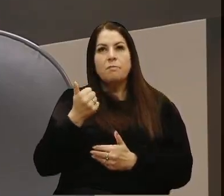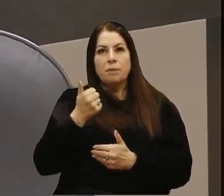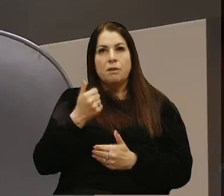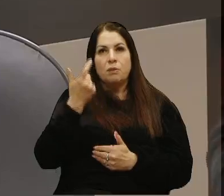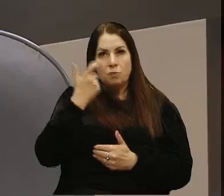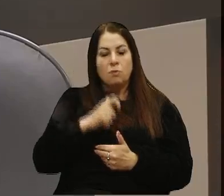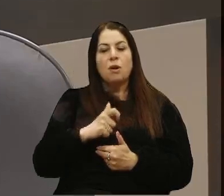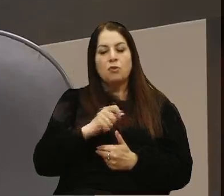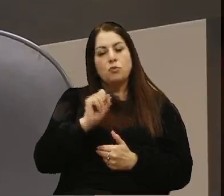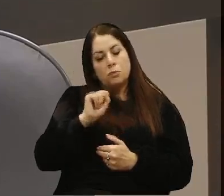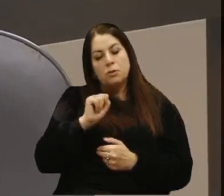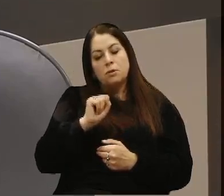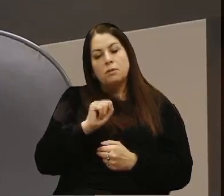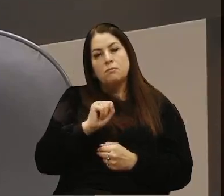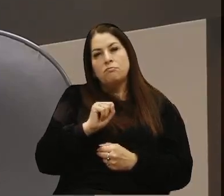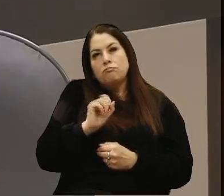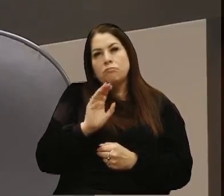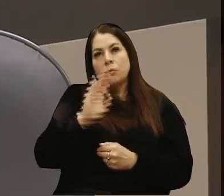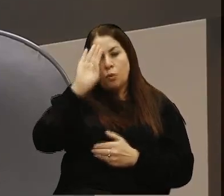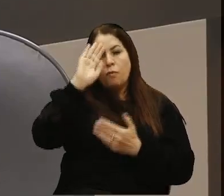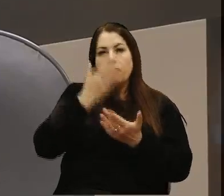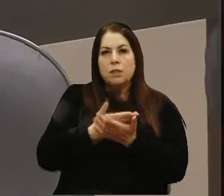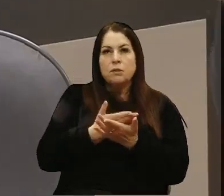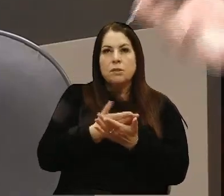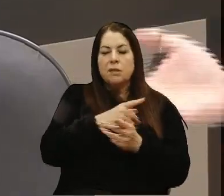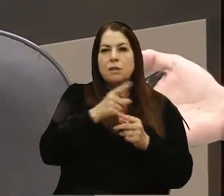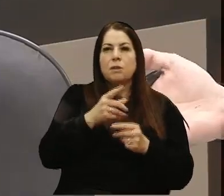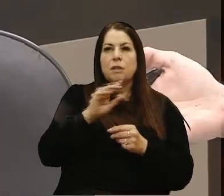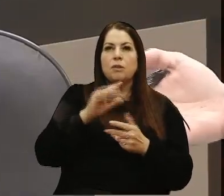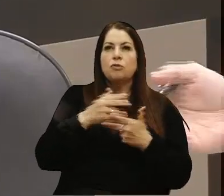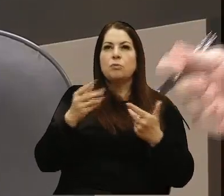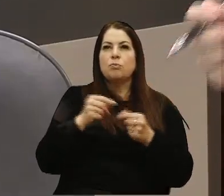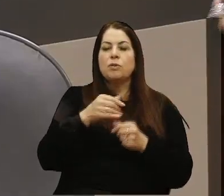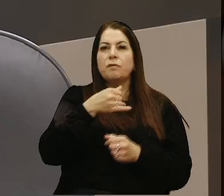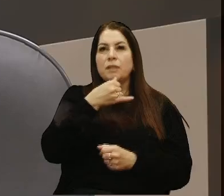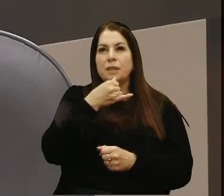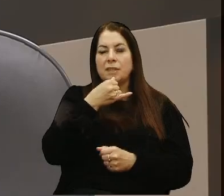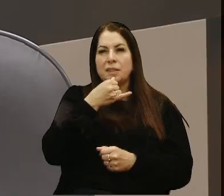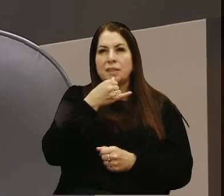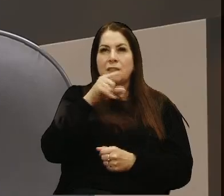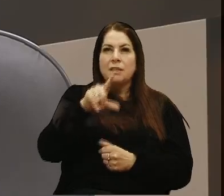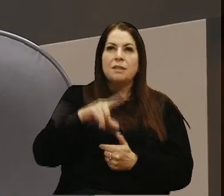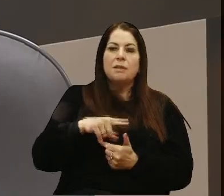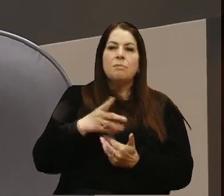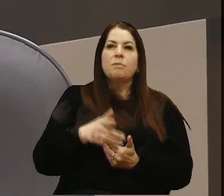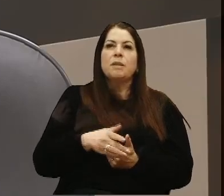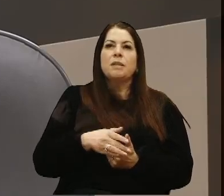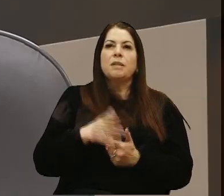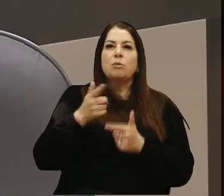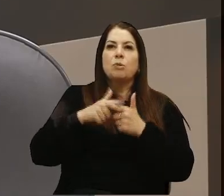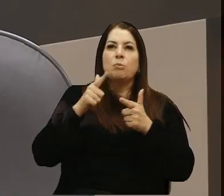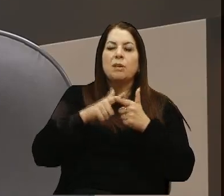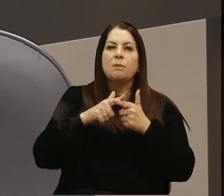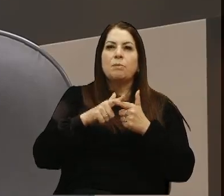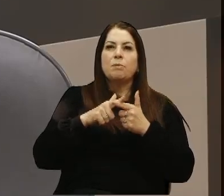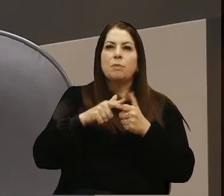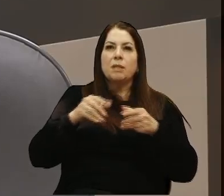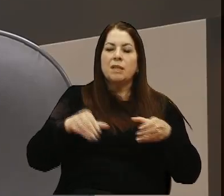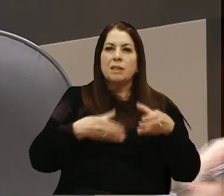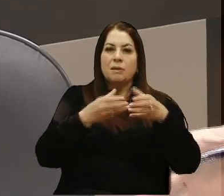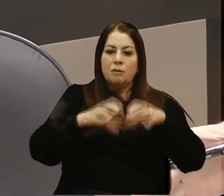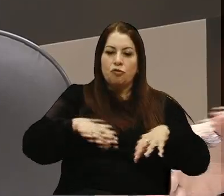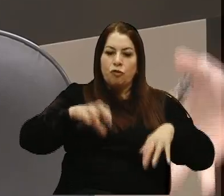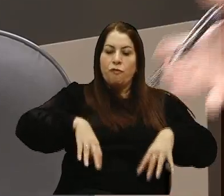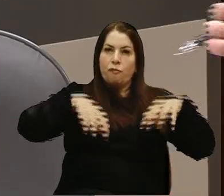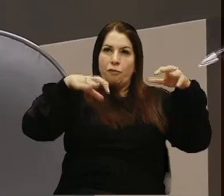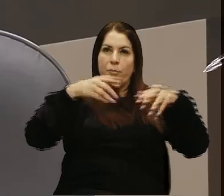acho que vale esse voto de confiança, e acredito que muita gente vai ficar triste. Mas se tem ali problema de encanamentos, tem alagamentos, tem